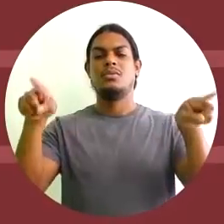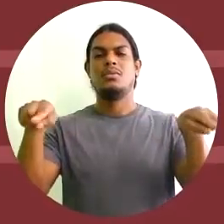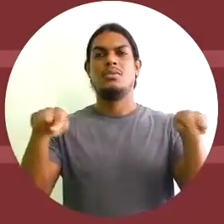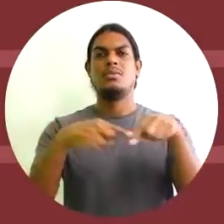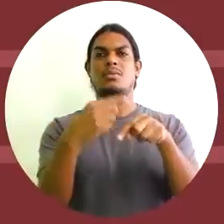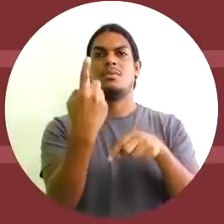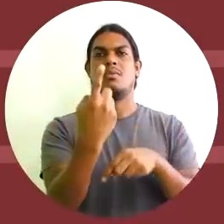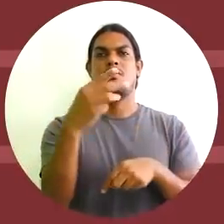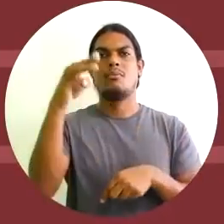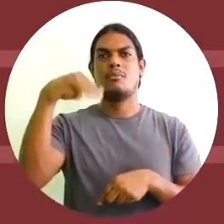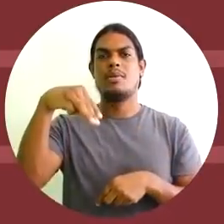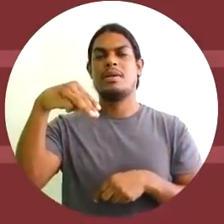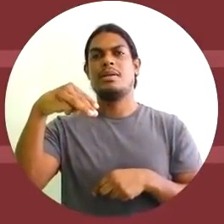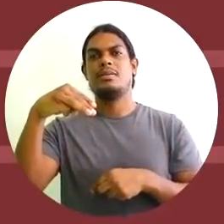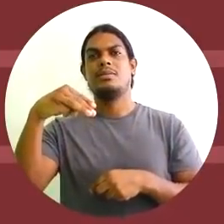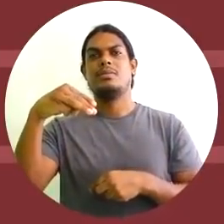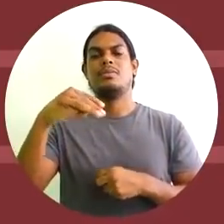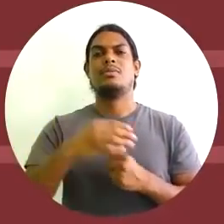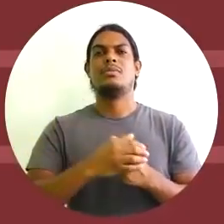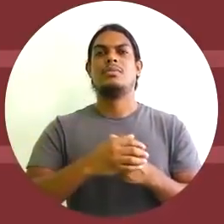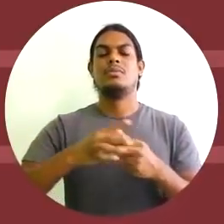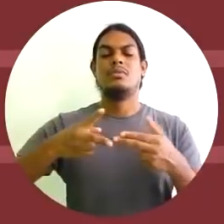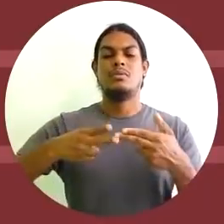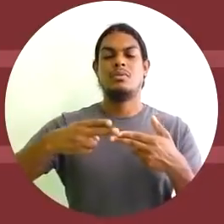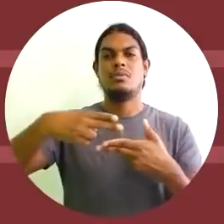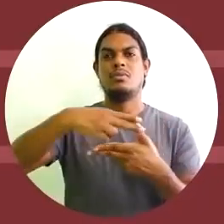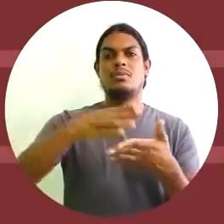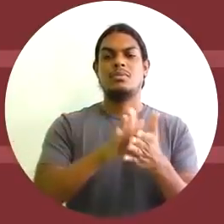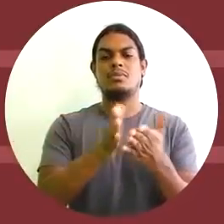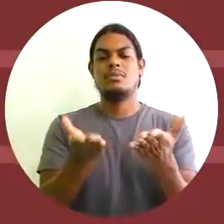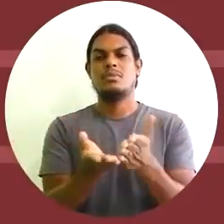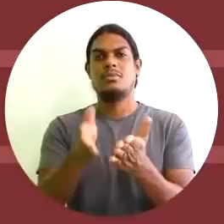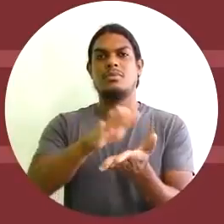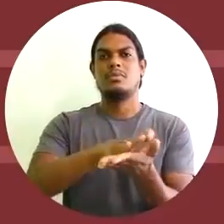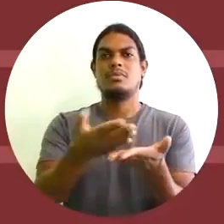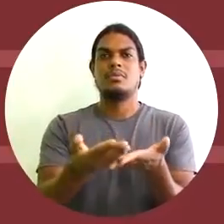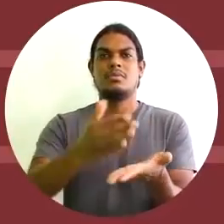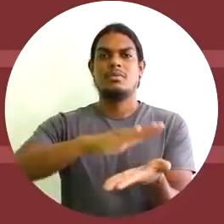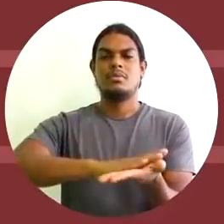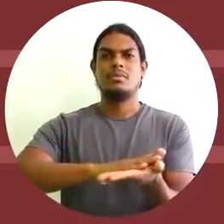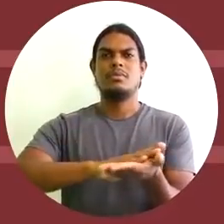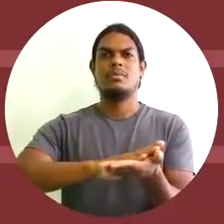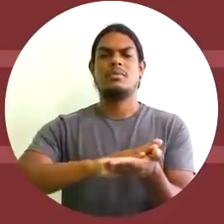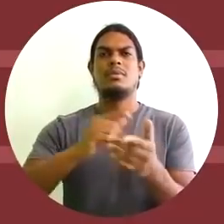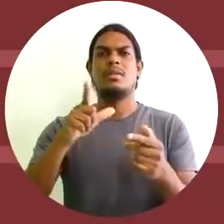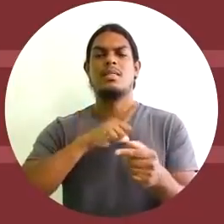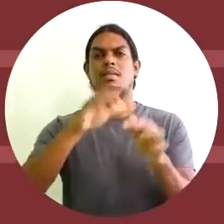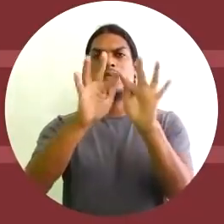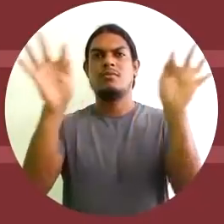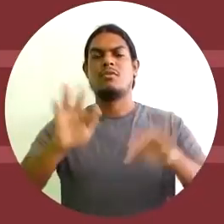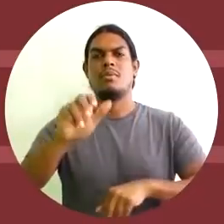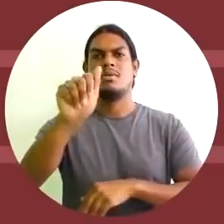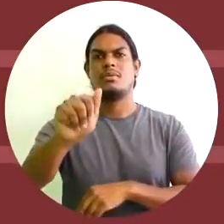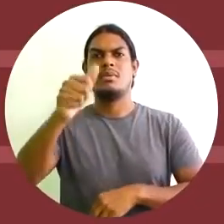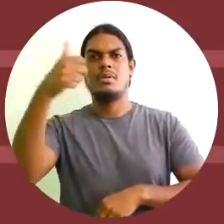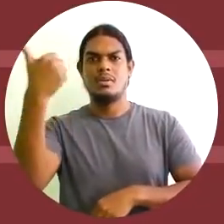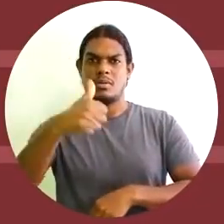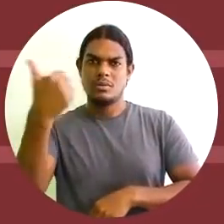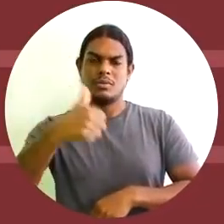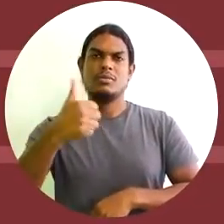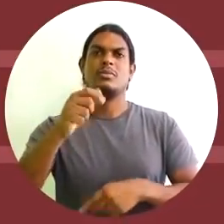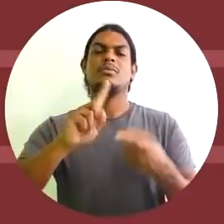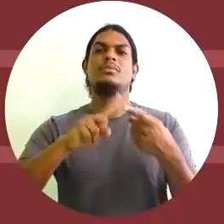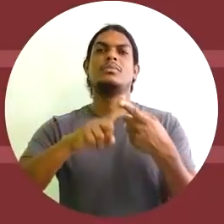Cortando o papel A0 no meio, nós temos o formato A1. Metade do formato A1 nós